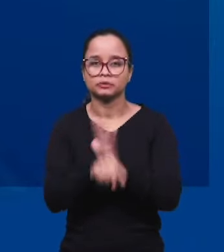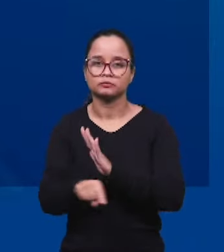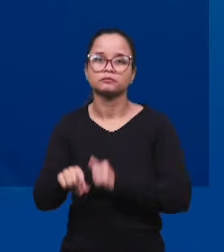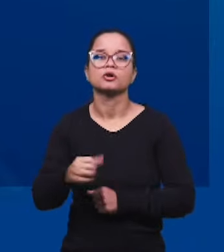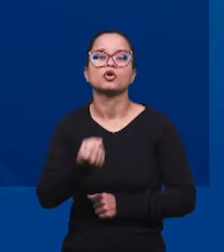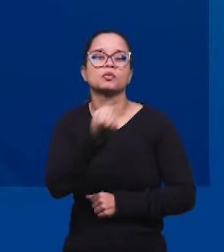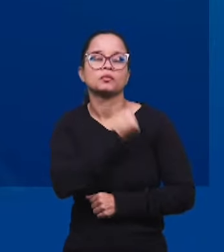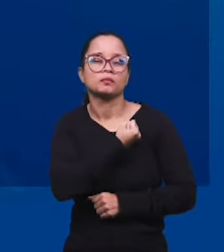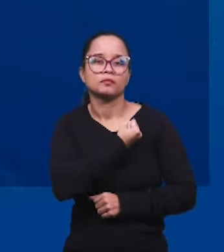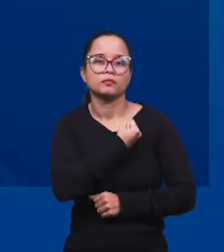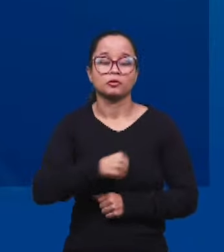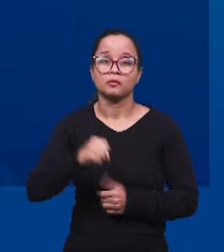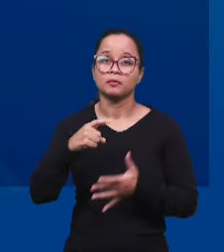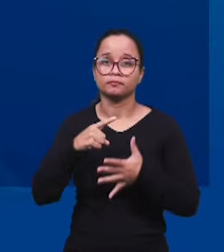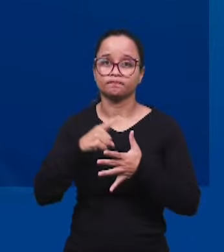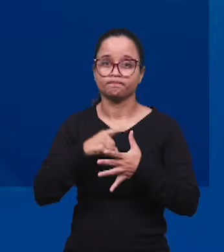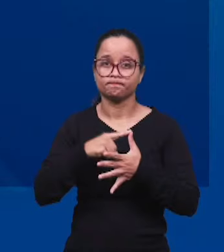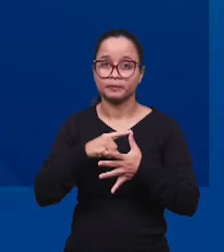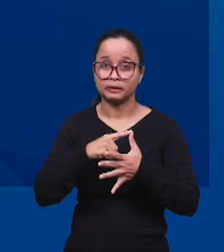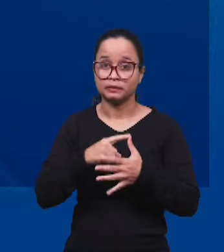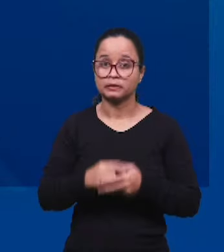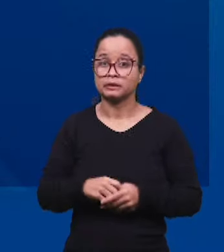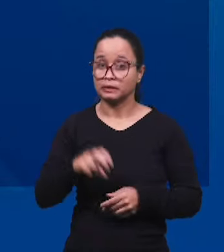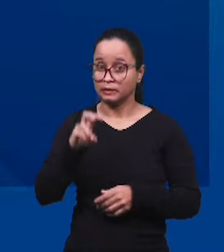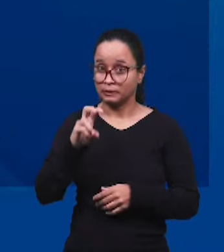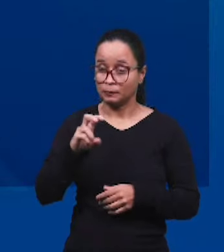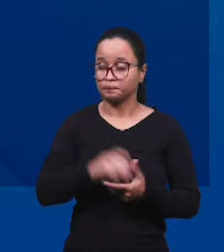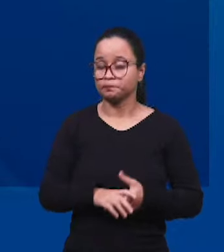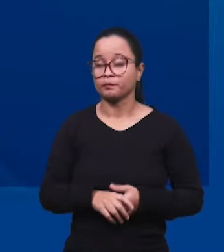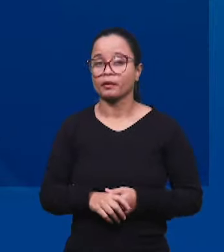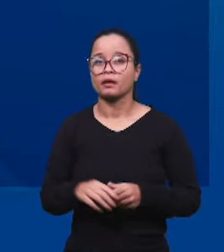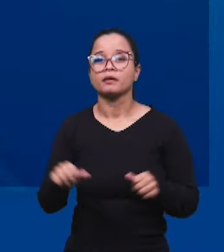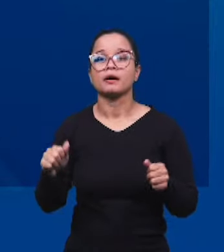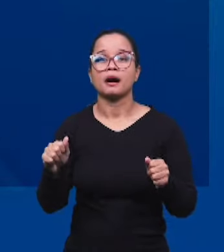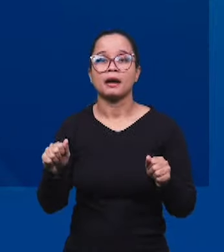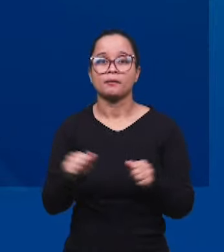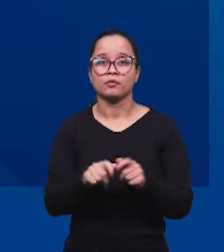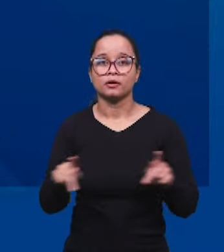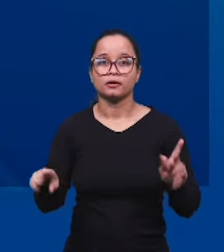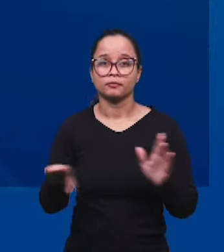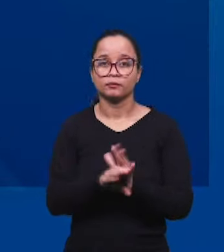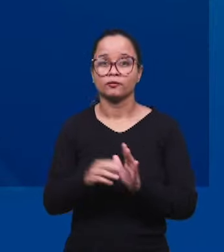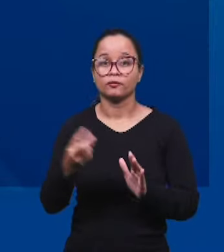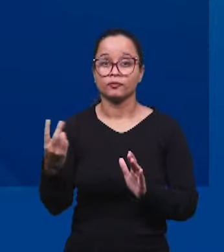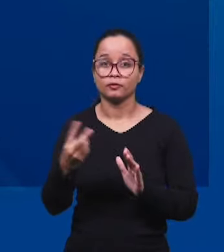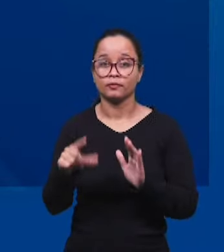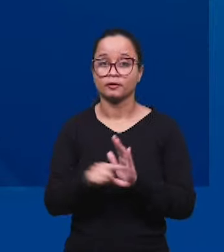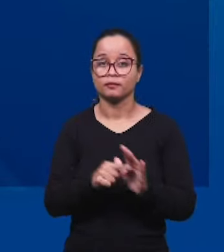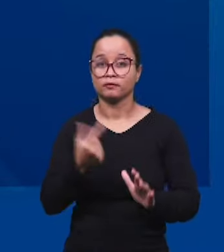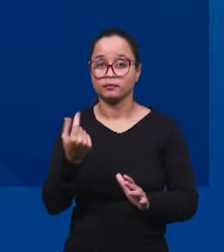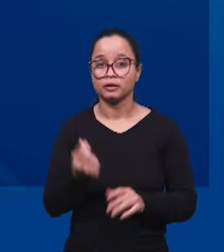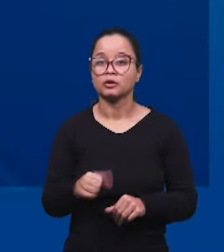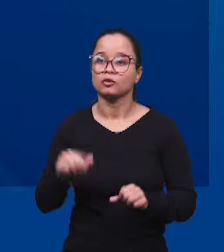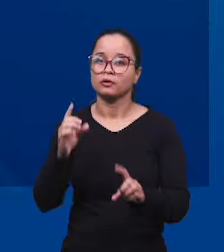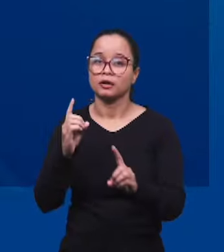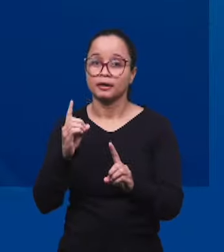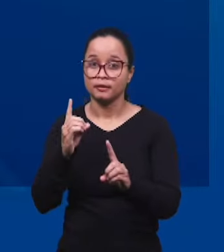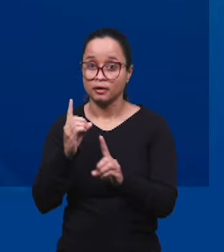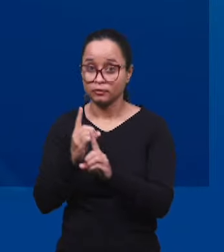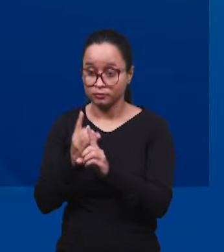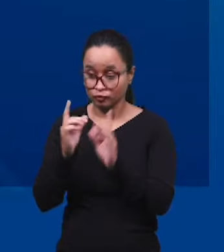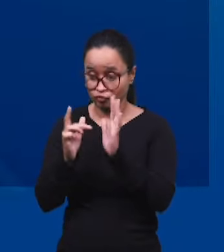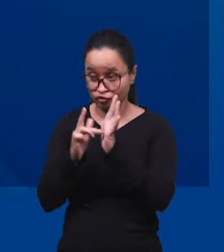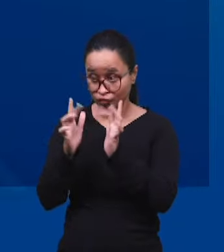de número 5, em Apocalipse 22, 20, nós encontramos o Senhor Jesus quando